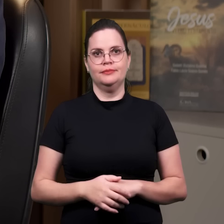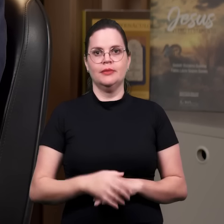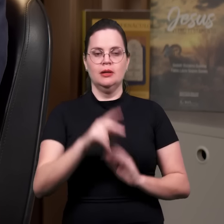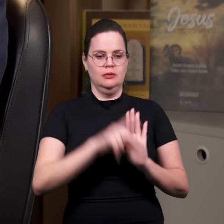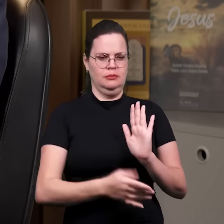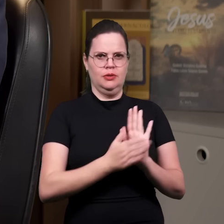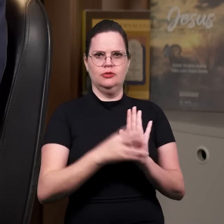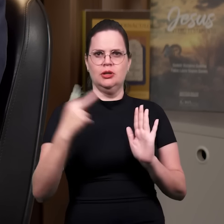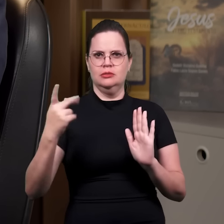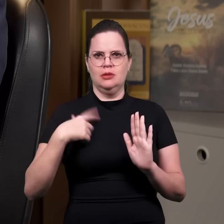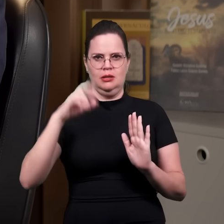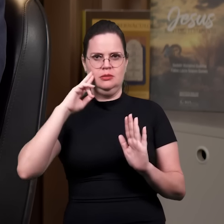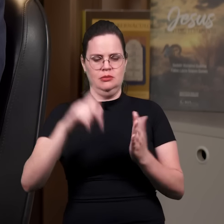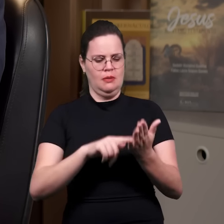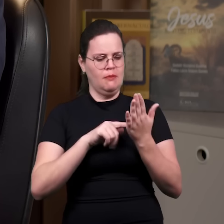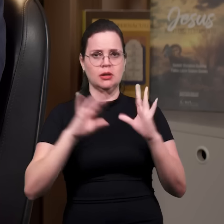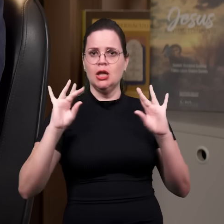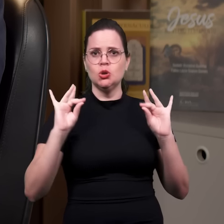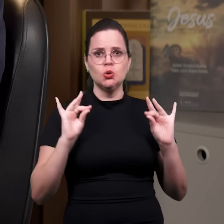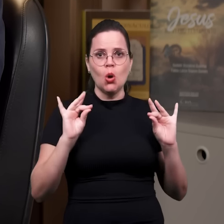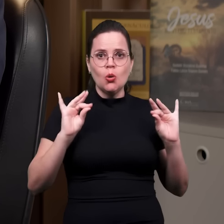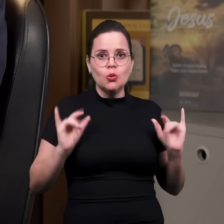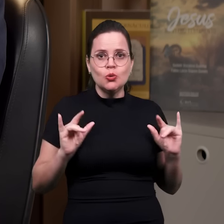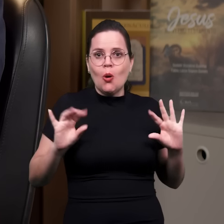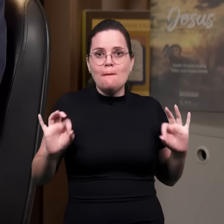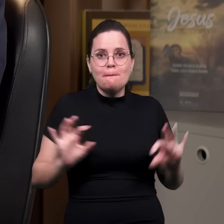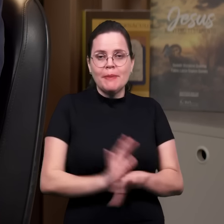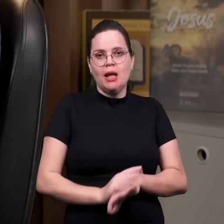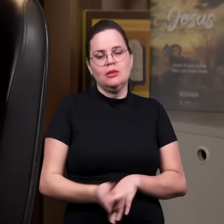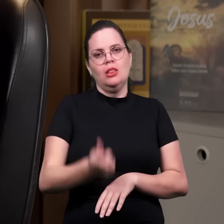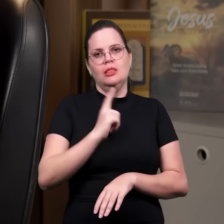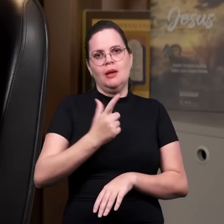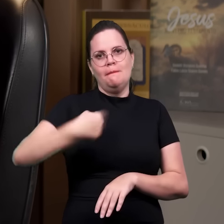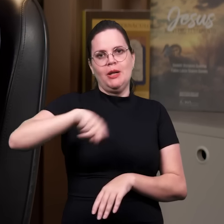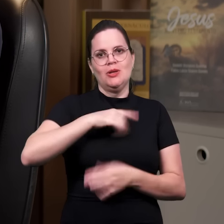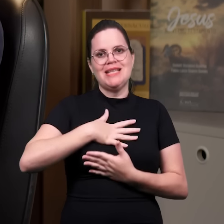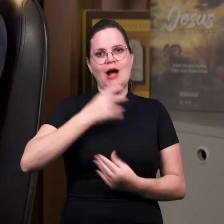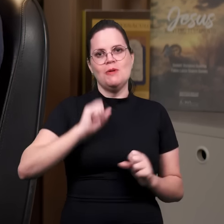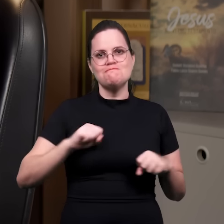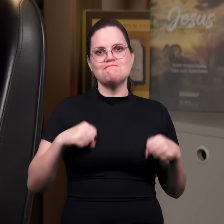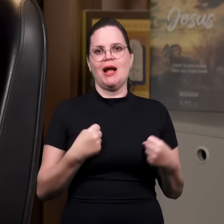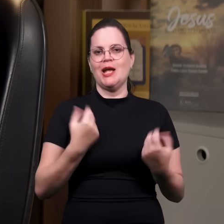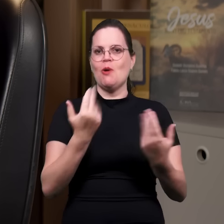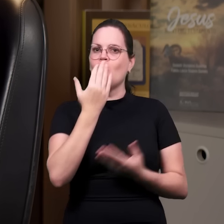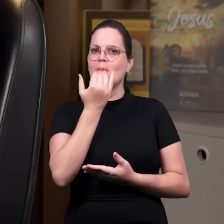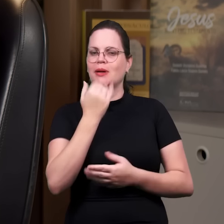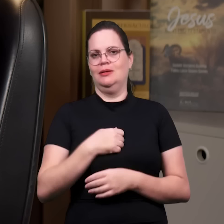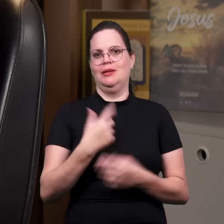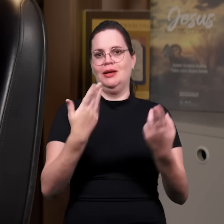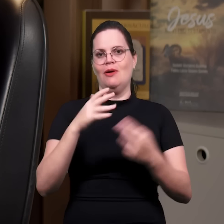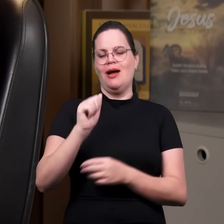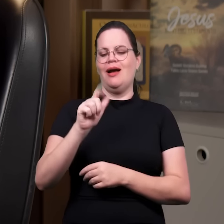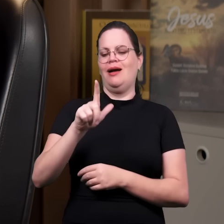obra dele é alimento para nós, né? A cabeça, os pés, a frissura, ou seja, falava do animal inteiro, né? Sem